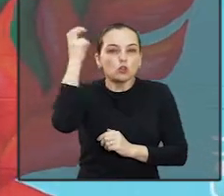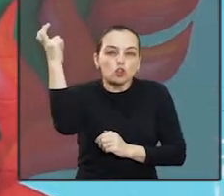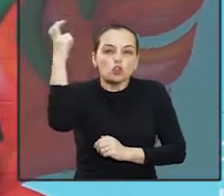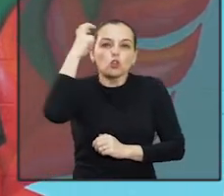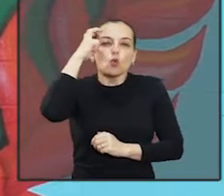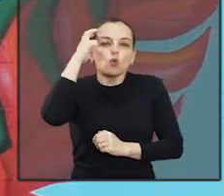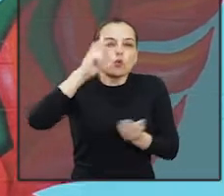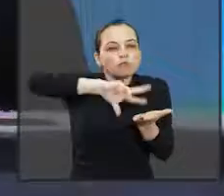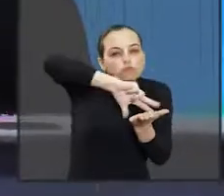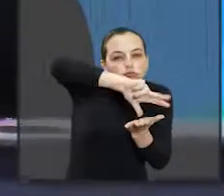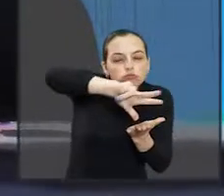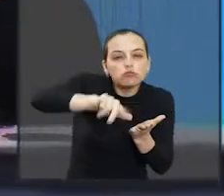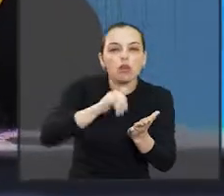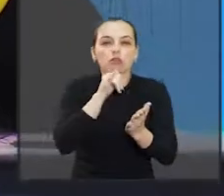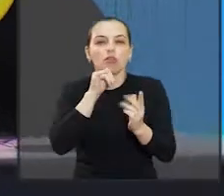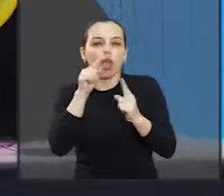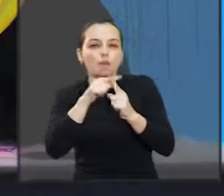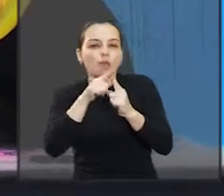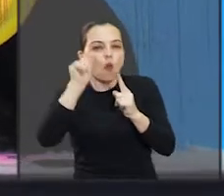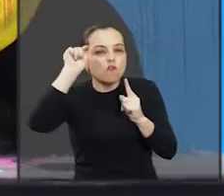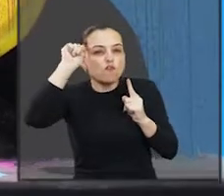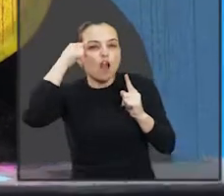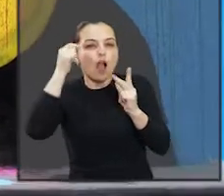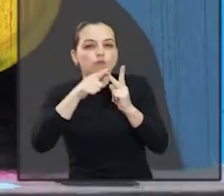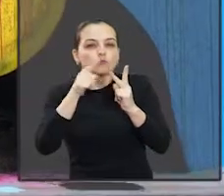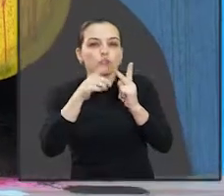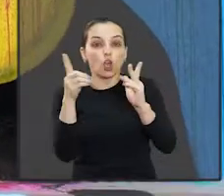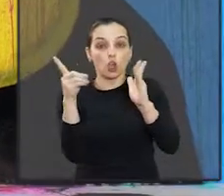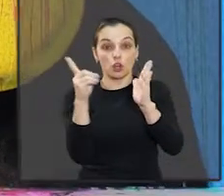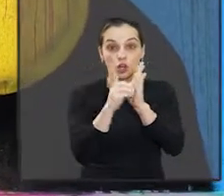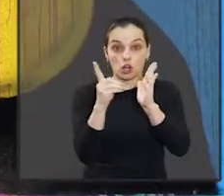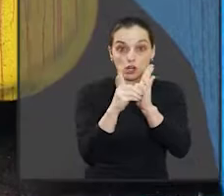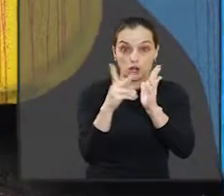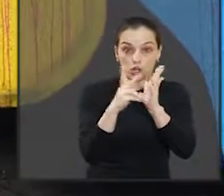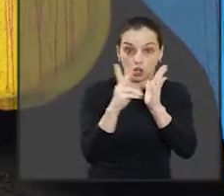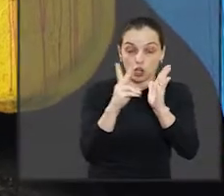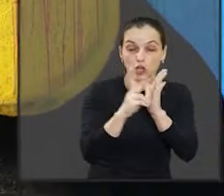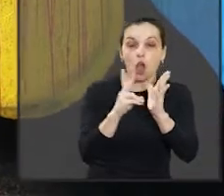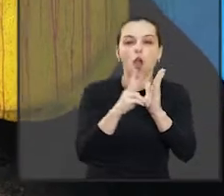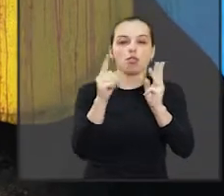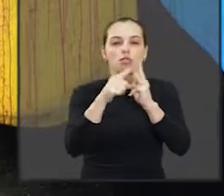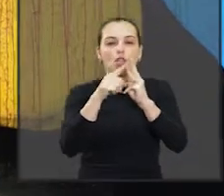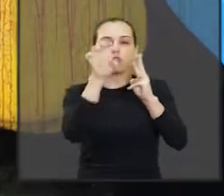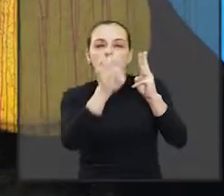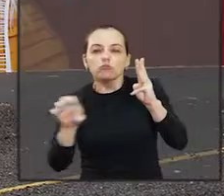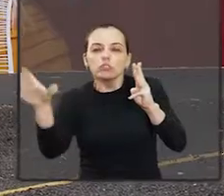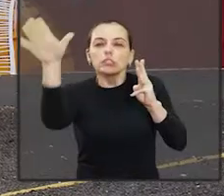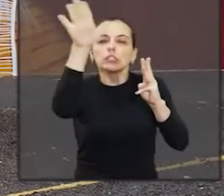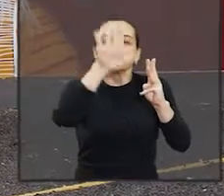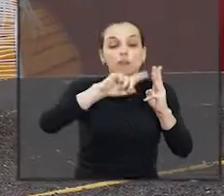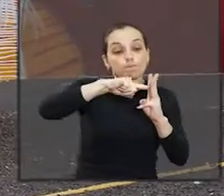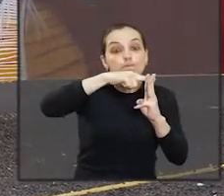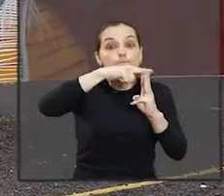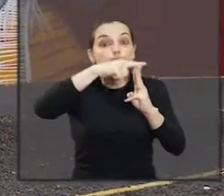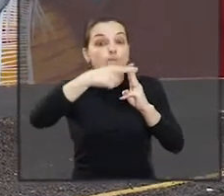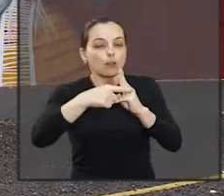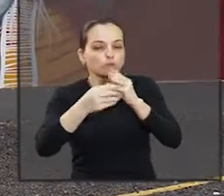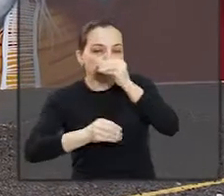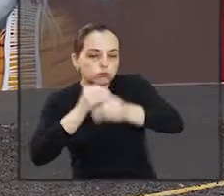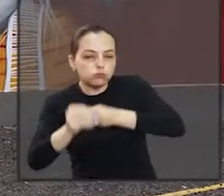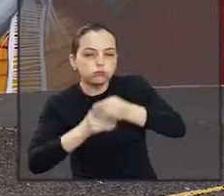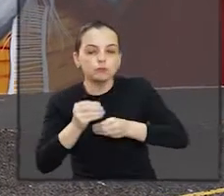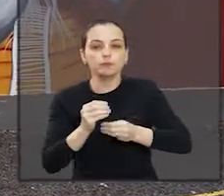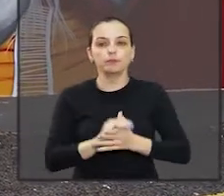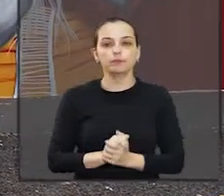das nossas origens, né? Que são as origens africanas, as origens indígenas e as origens dos colonizadores europeias,